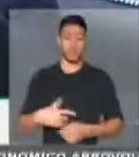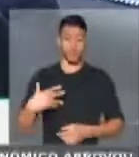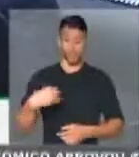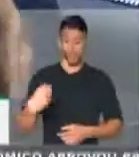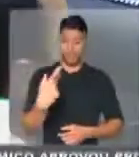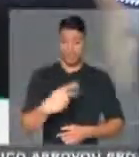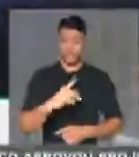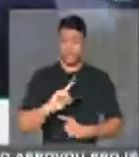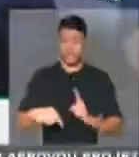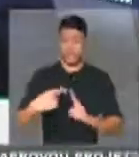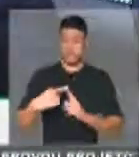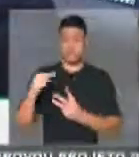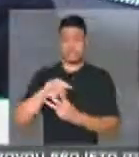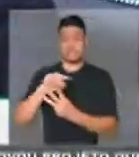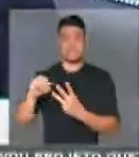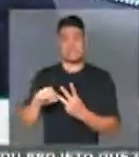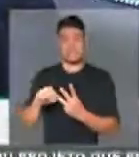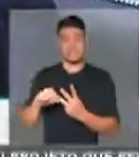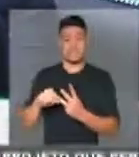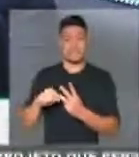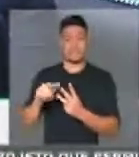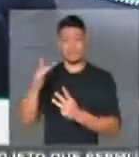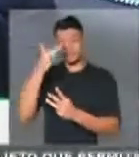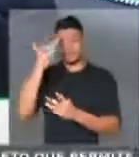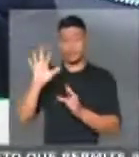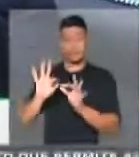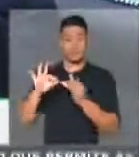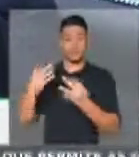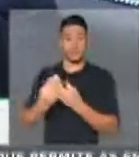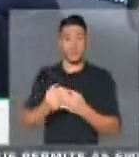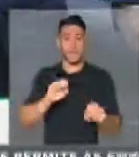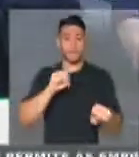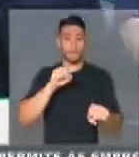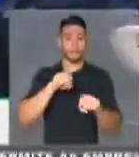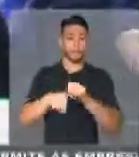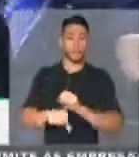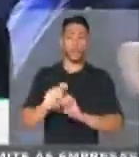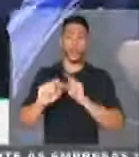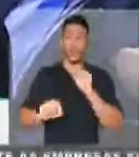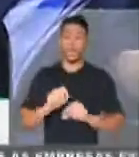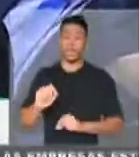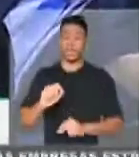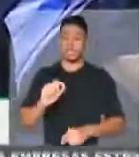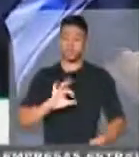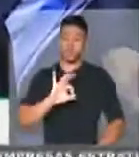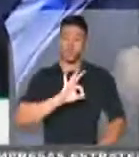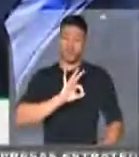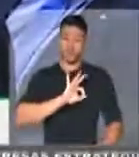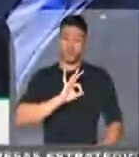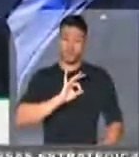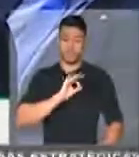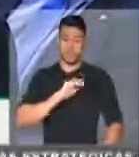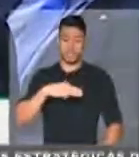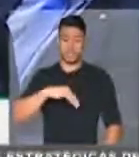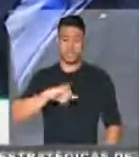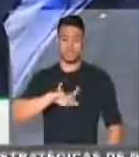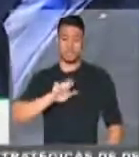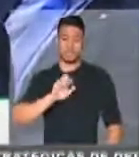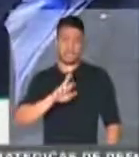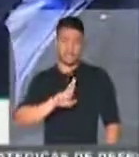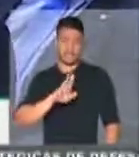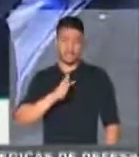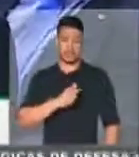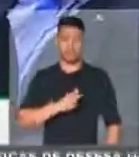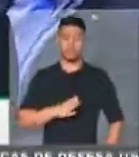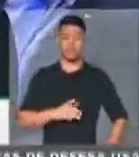assassinados pela Polícia Militar do Ceará em Milagres na última sexta-feira, dia 7. 30